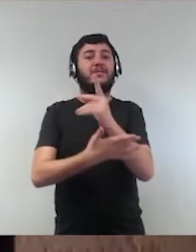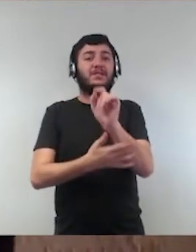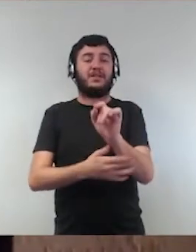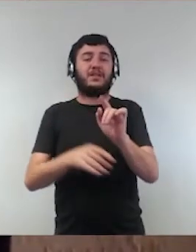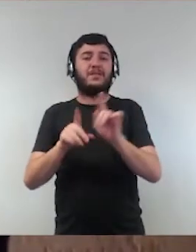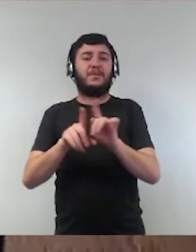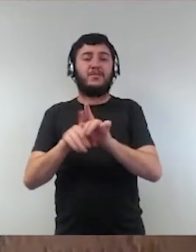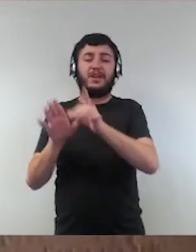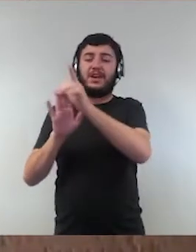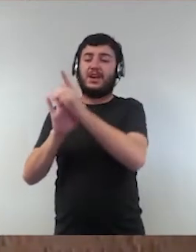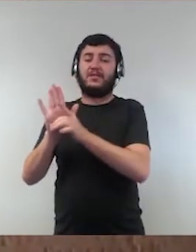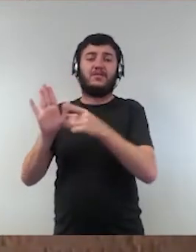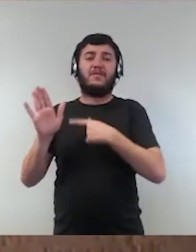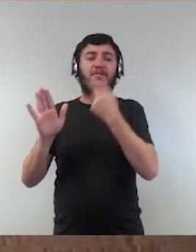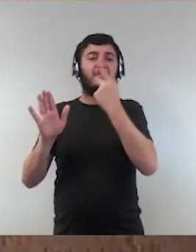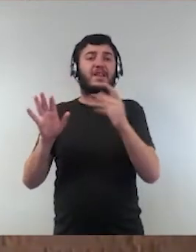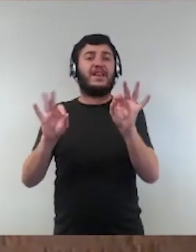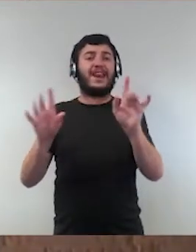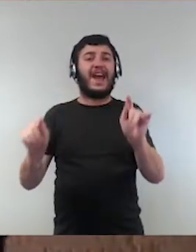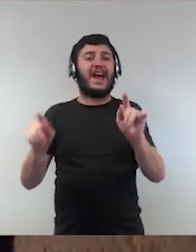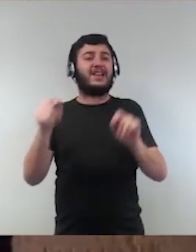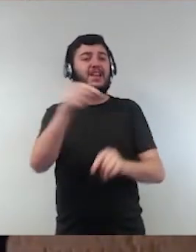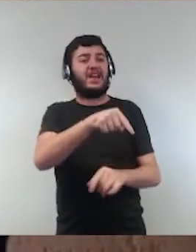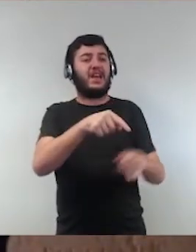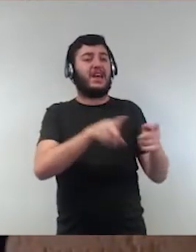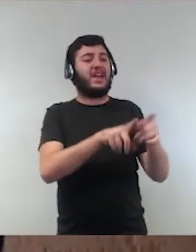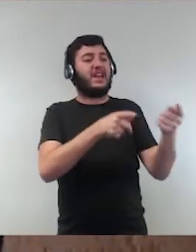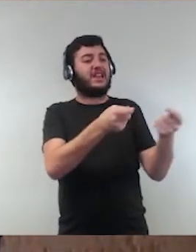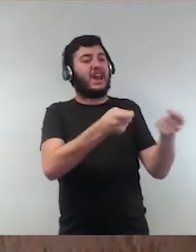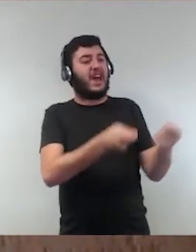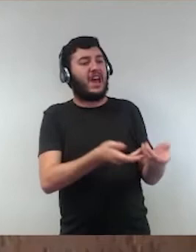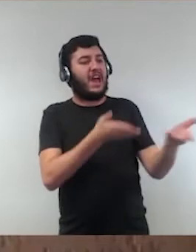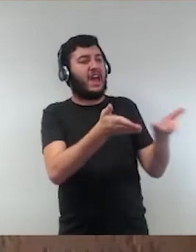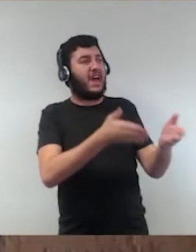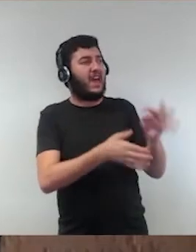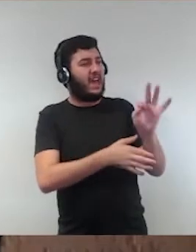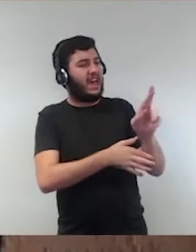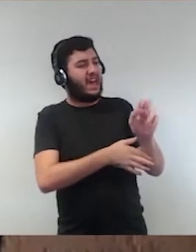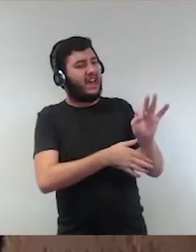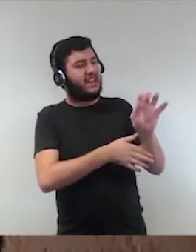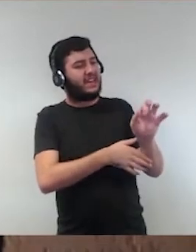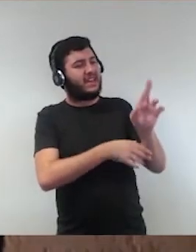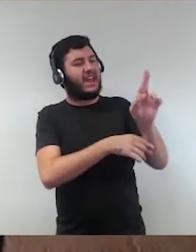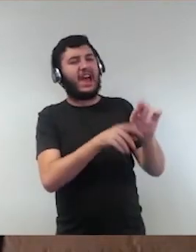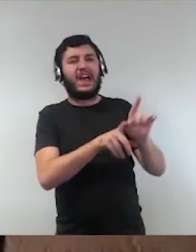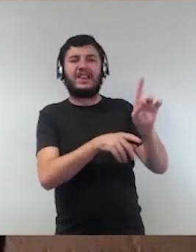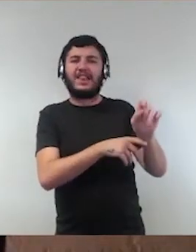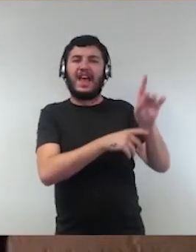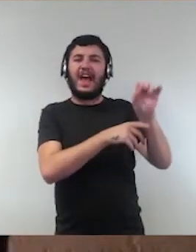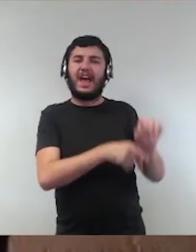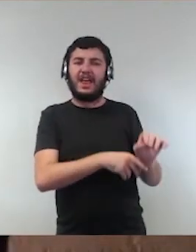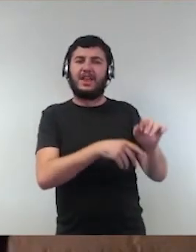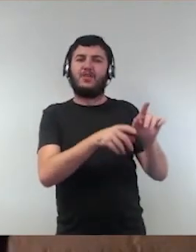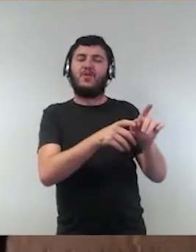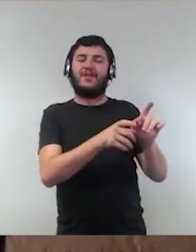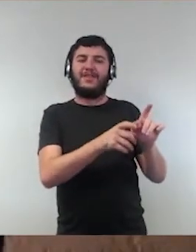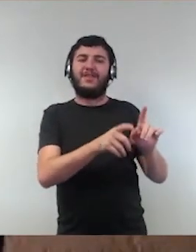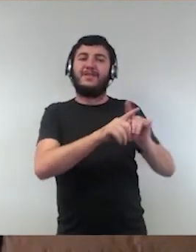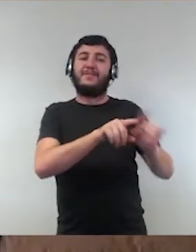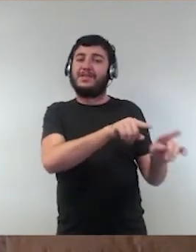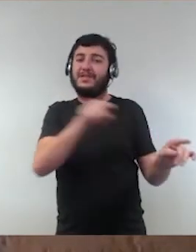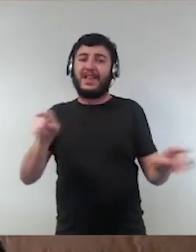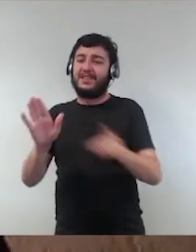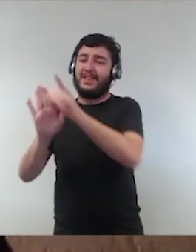pelo decreto, enquanto isso a gente verifica que em vários países que hoje em dia tem um grau de maior amadurecimento no tratamento da